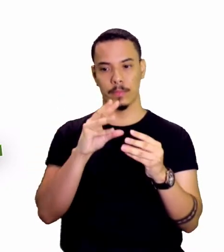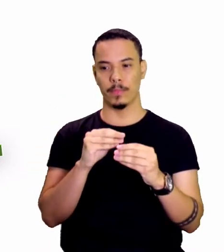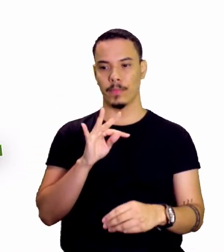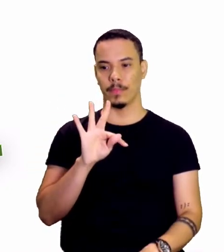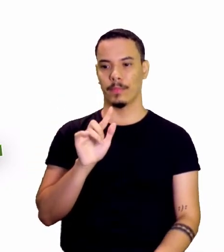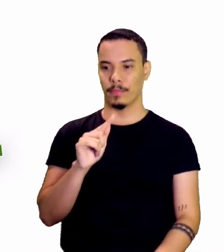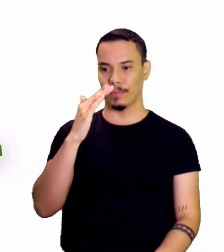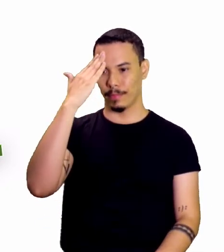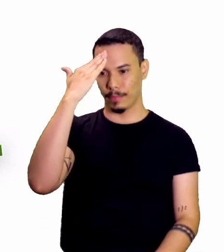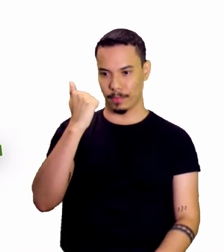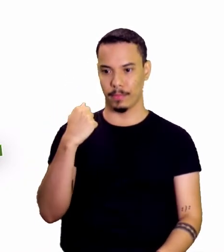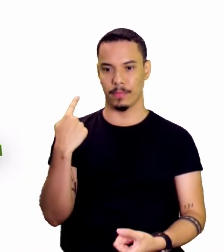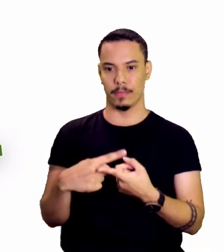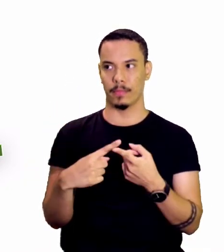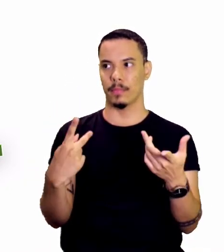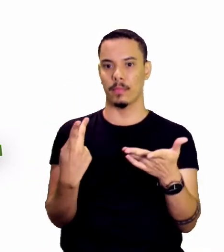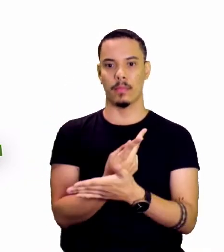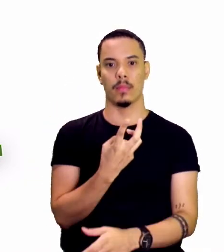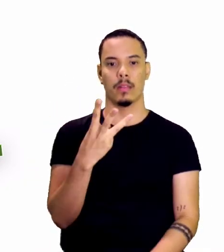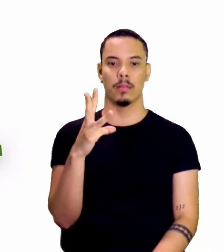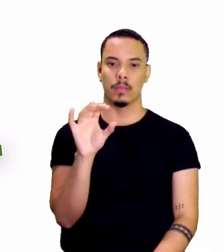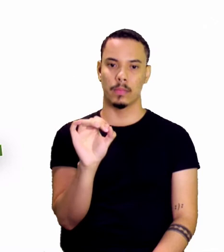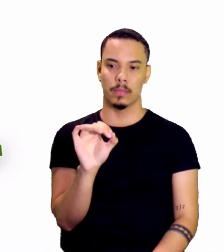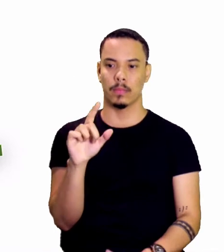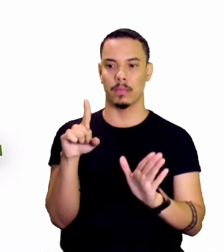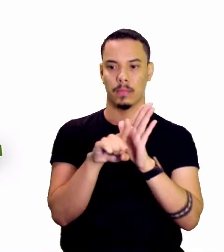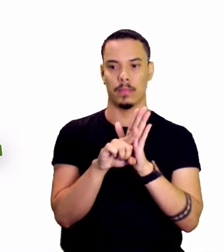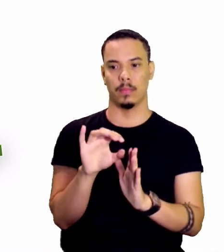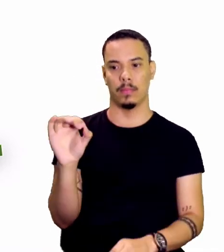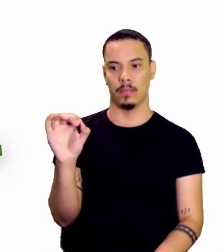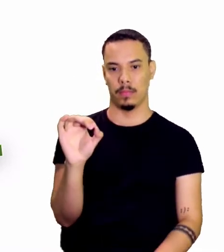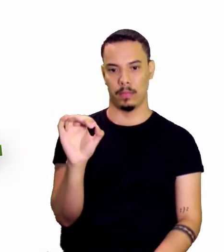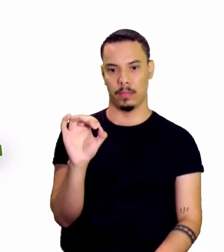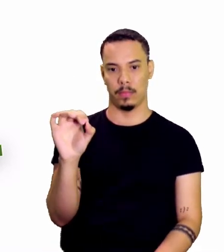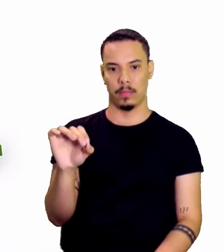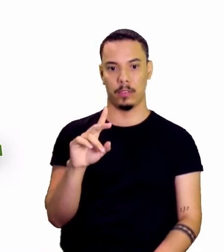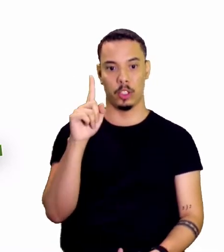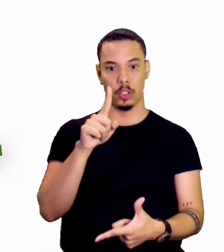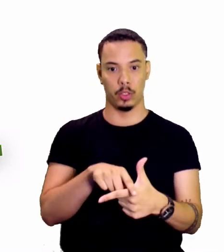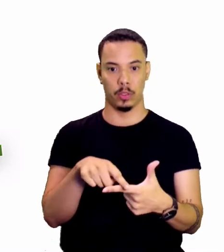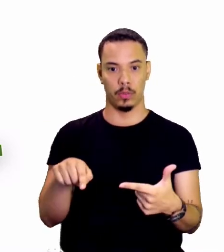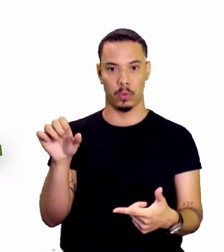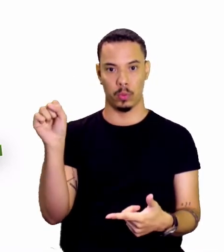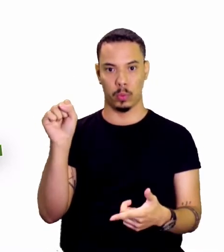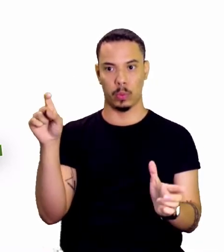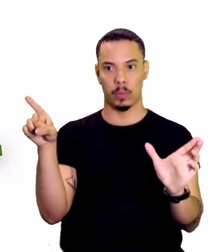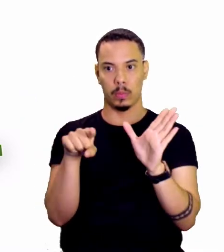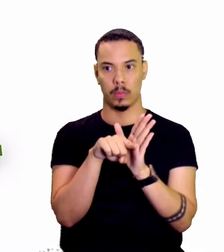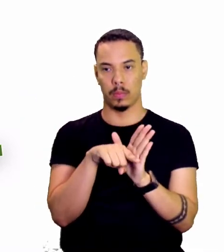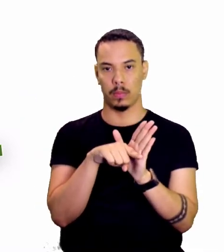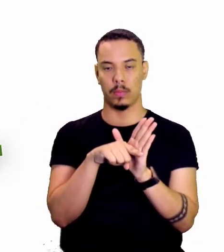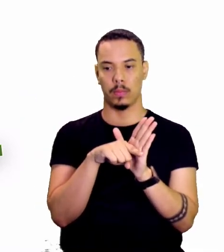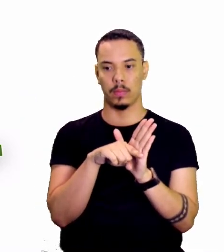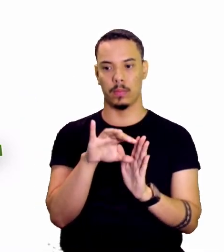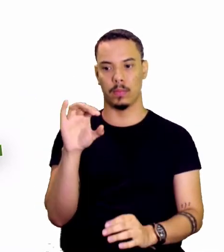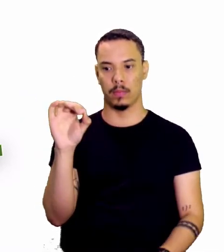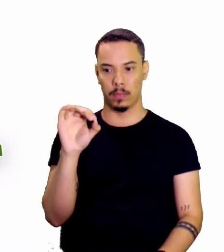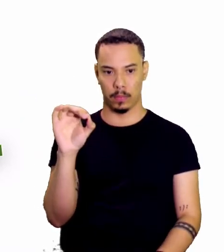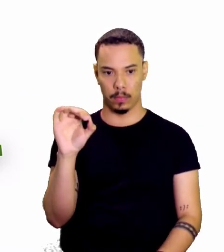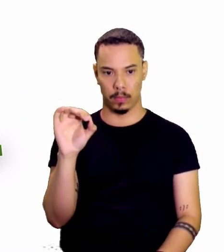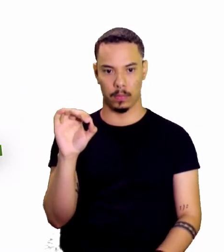tangente que no caso aqui vai ser 30 - 10 dividido para 8 - 10